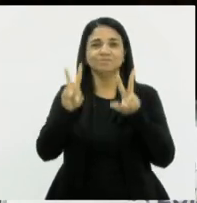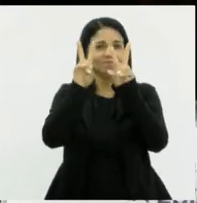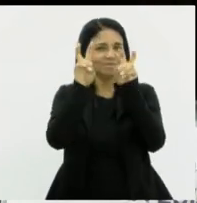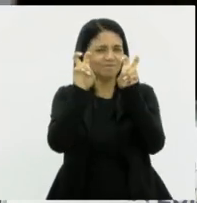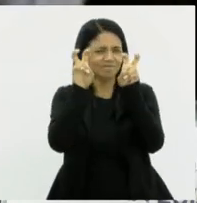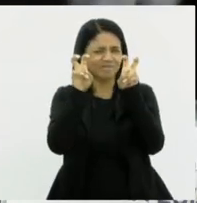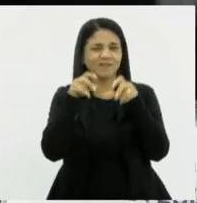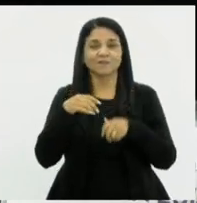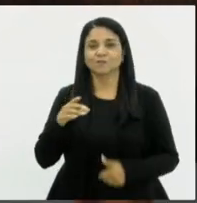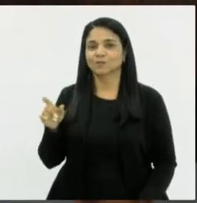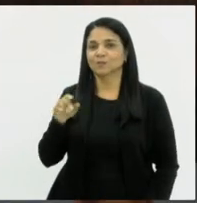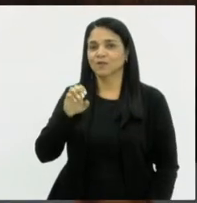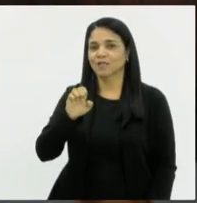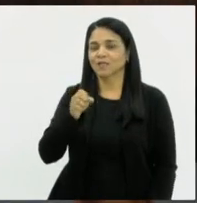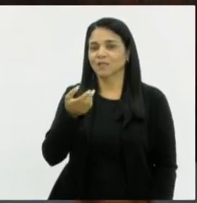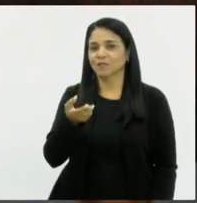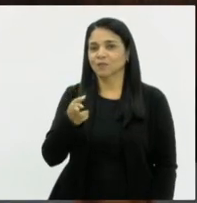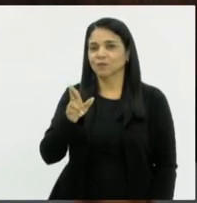Eduardo Cunha,